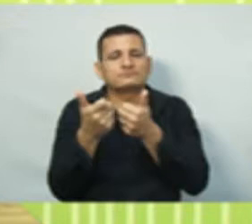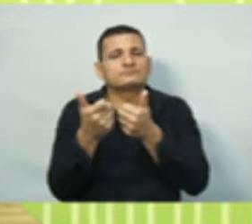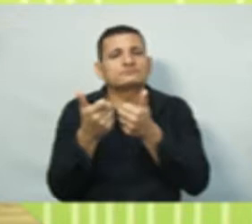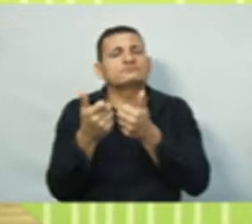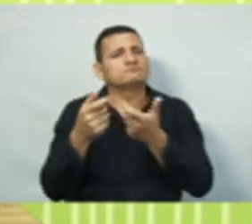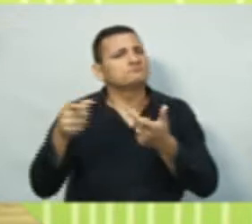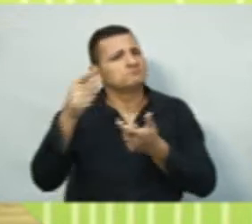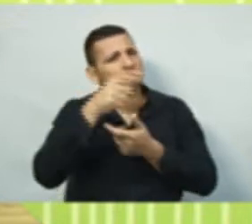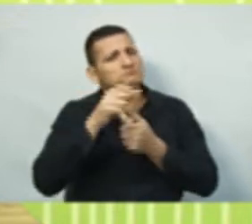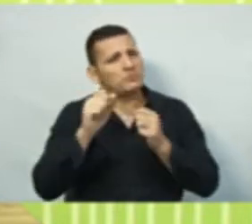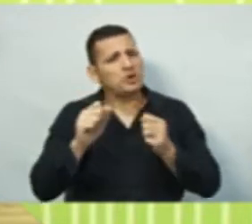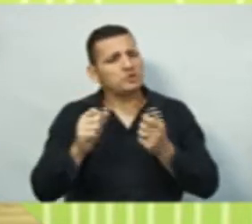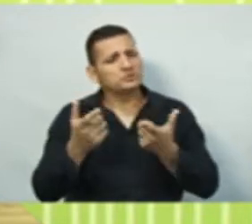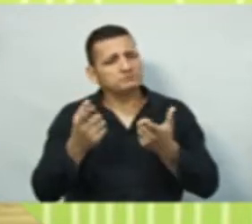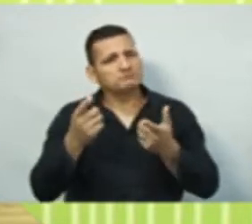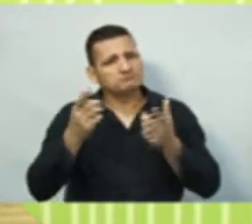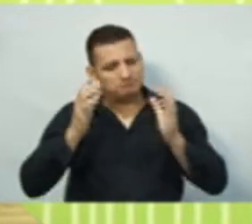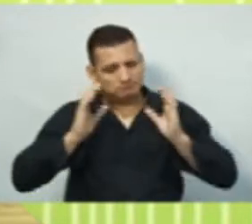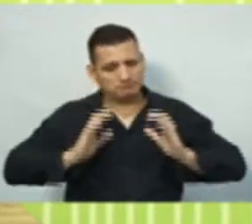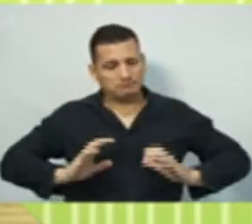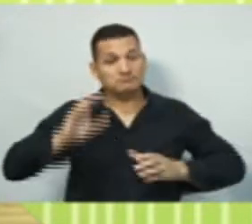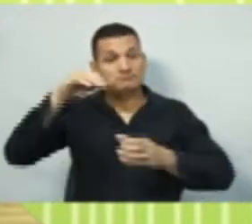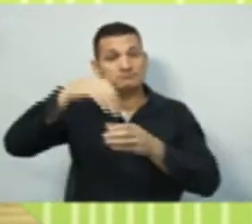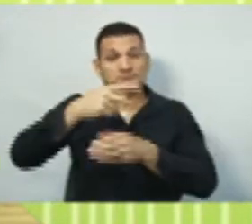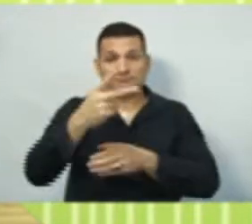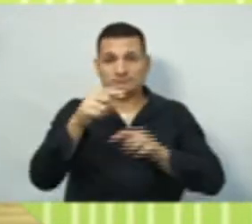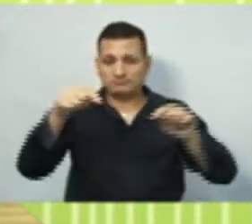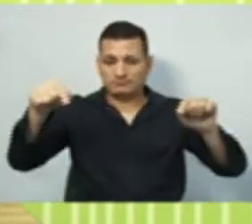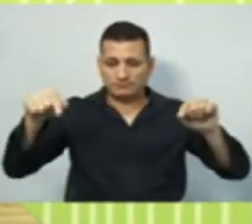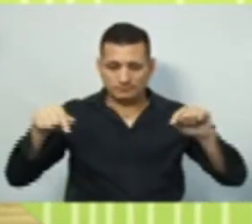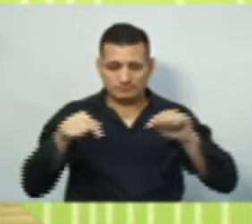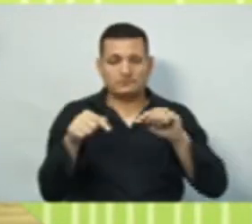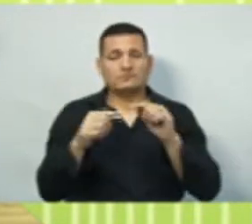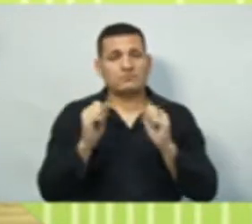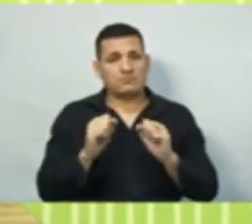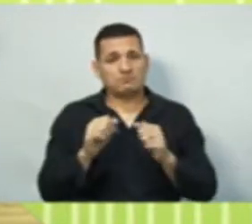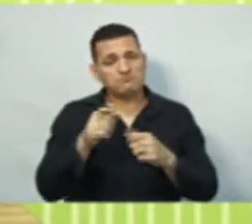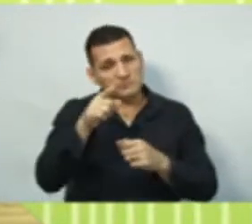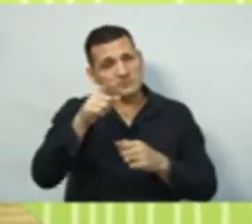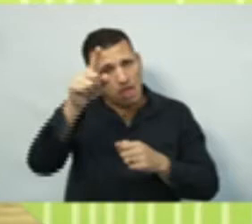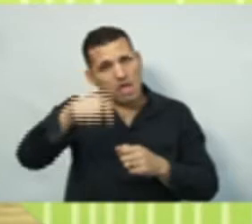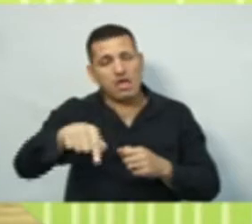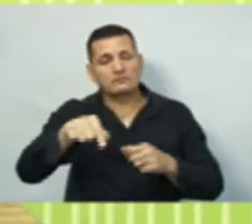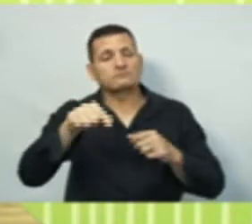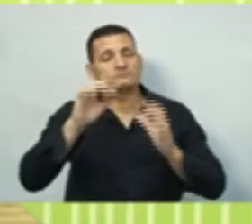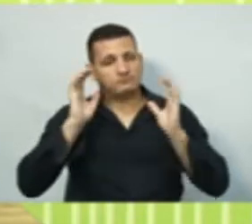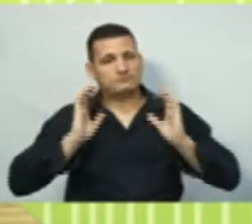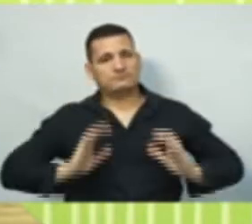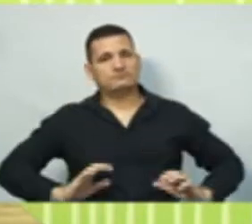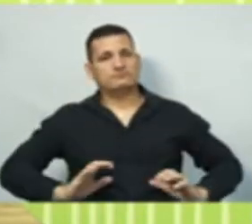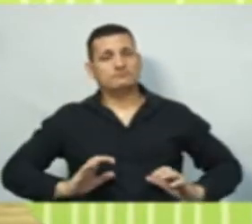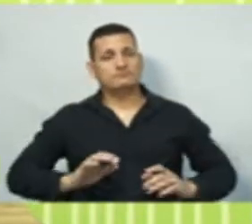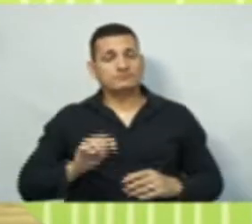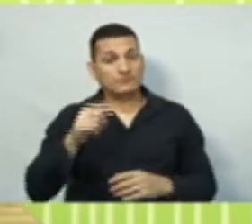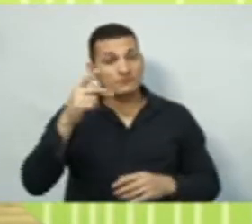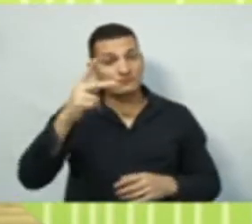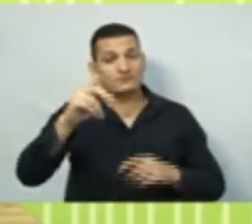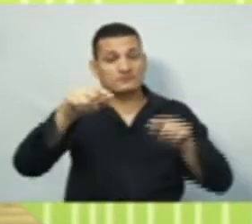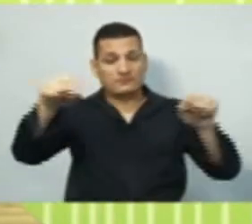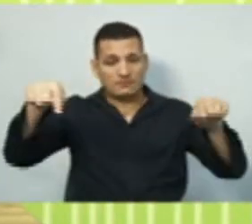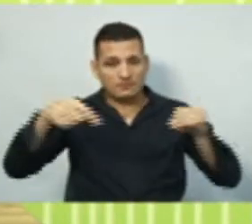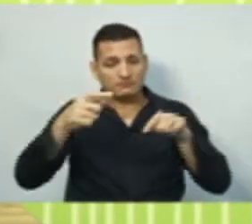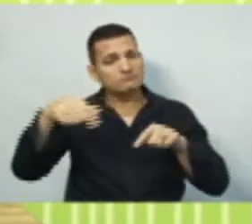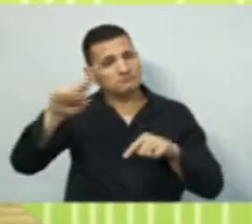Vocês podem ser cidadão dentro da sala de vocês. Vocês são cidadãos. Inclusive aí na sala de vocês